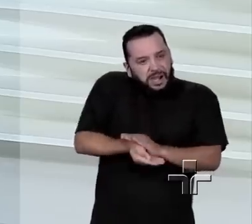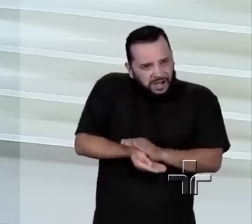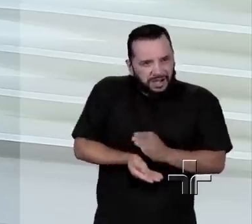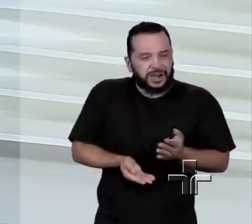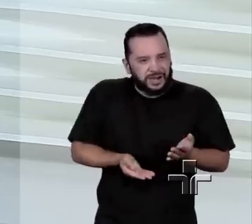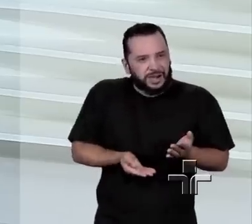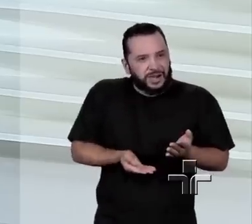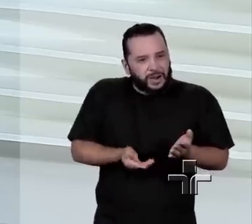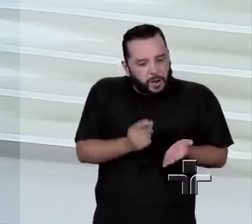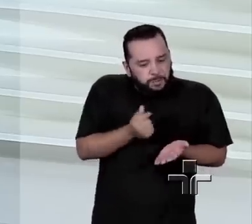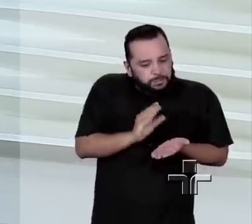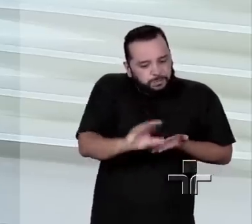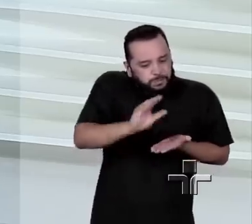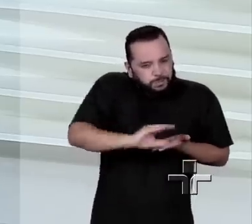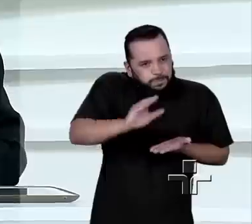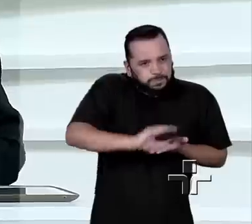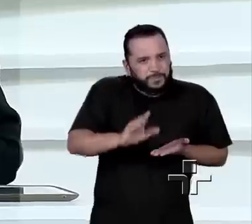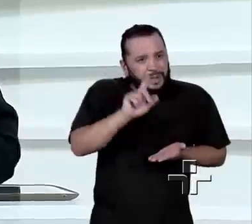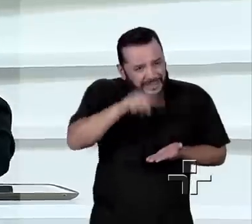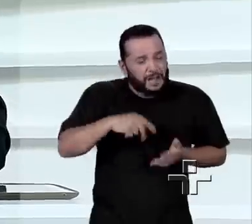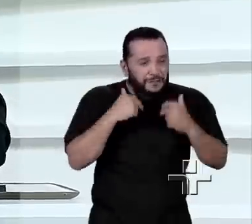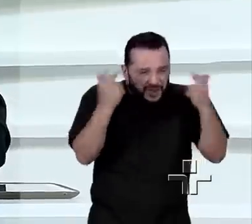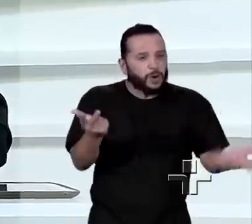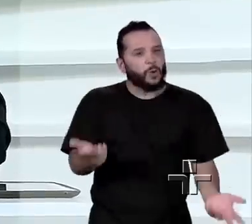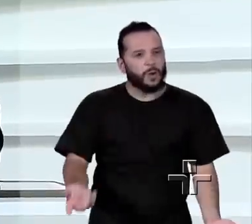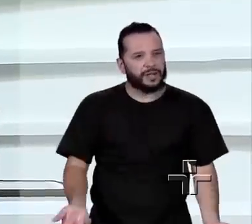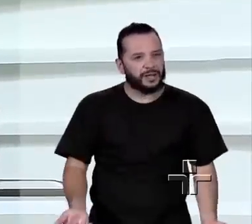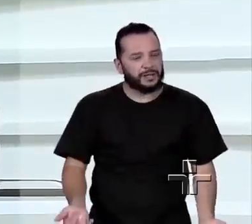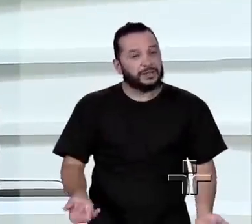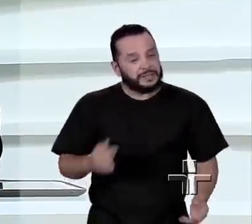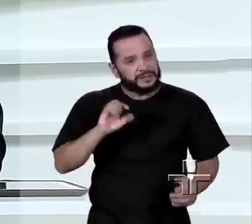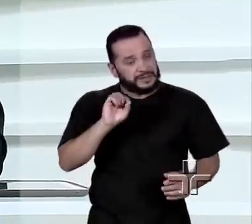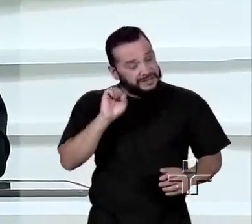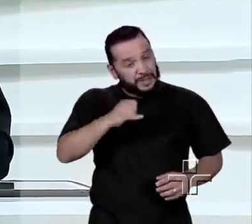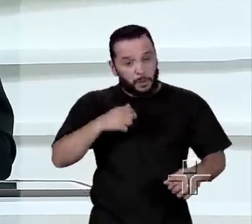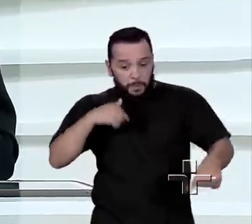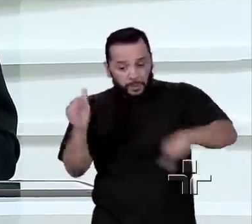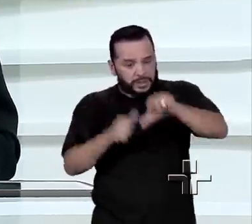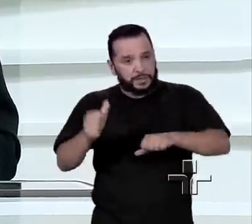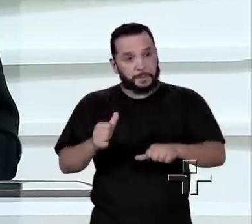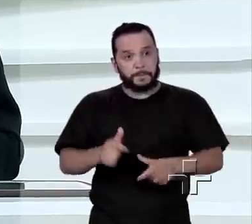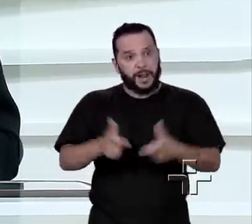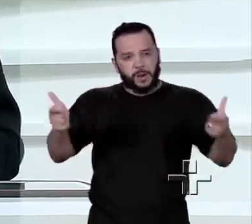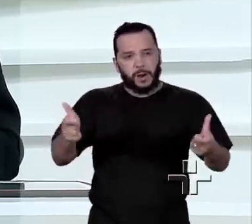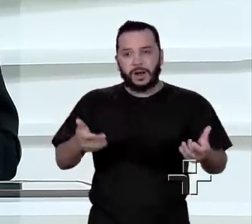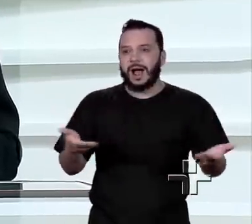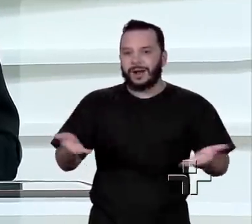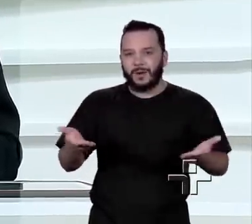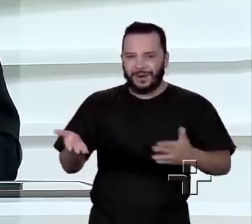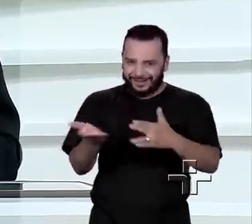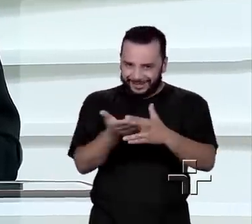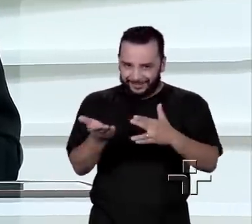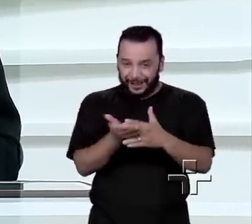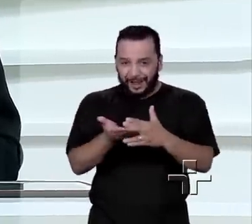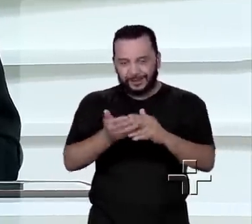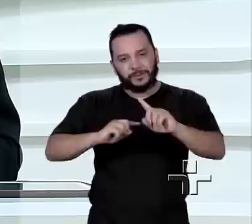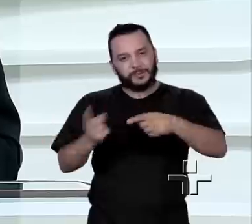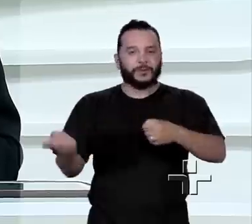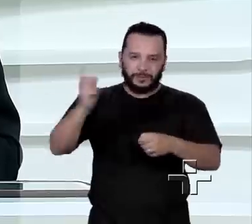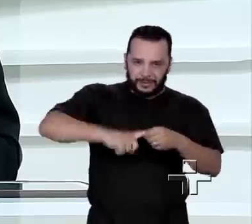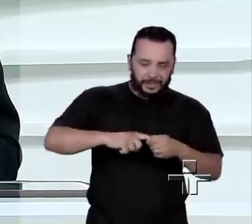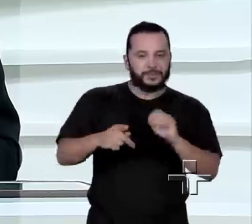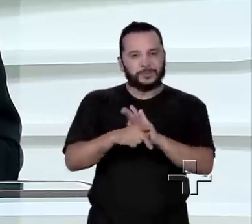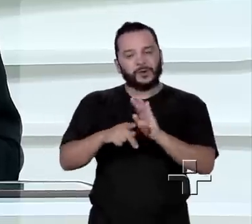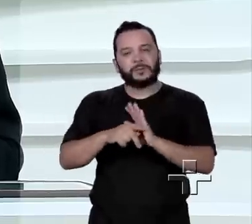seria muito maior. Senador, a gente vai para um rápido intervalo, voltamos já já com o senador eleito por São